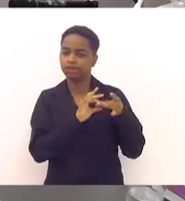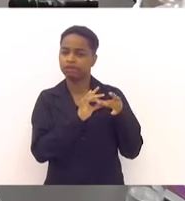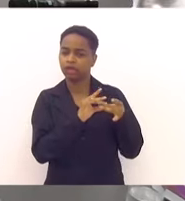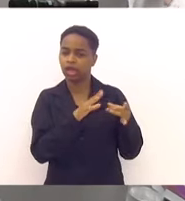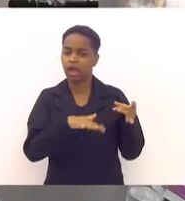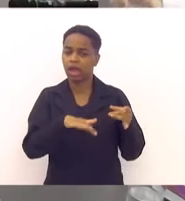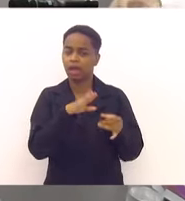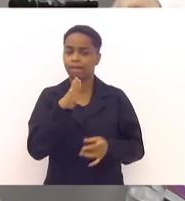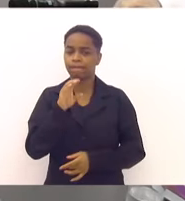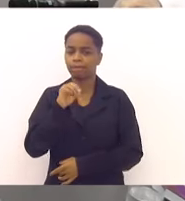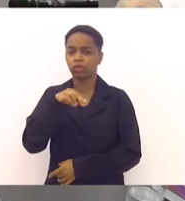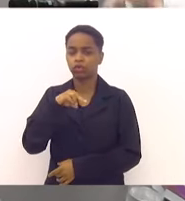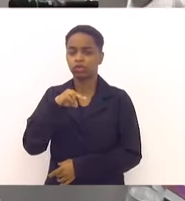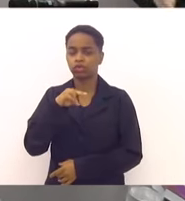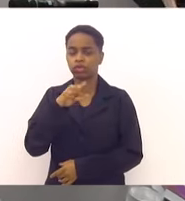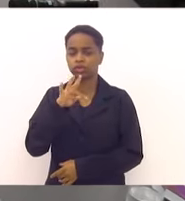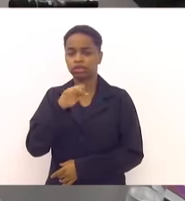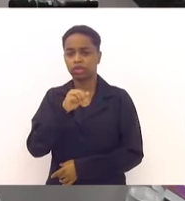como ornitólogo...